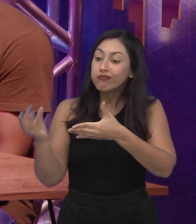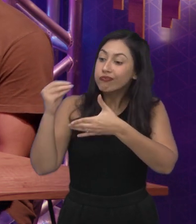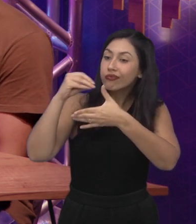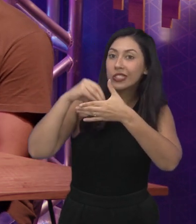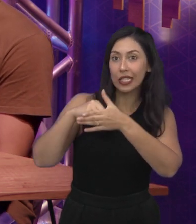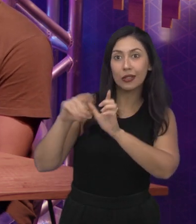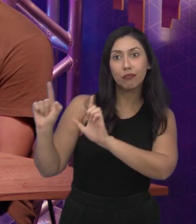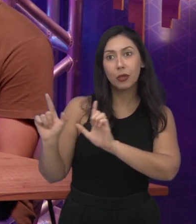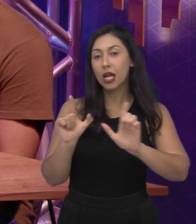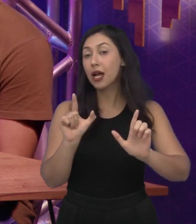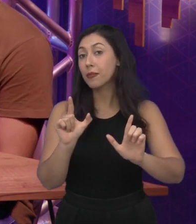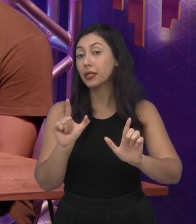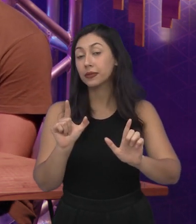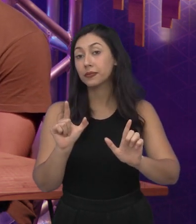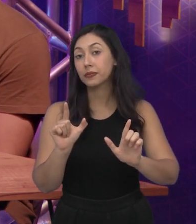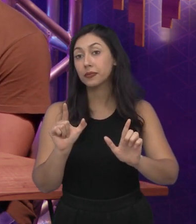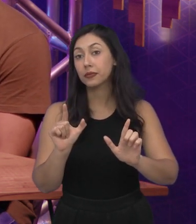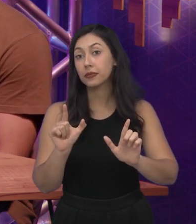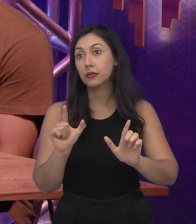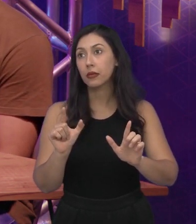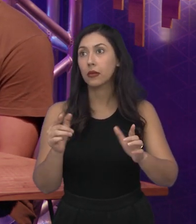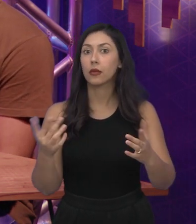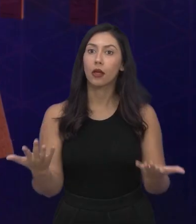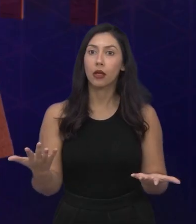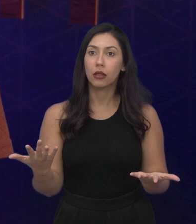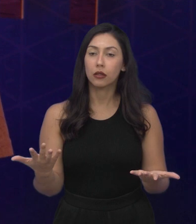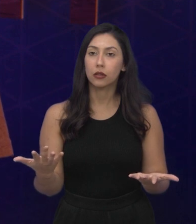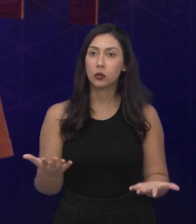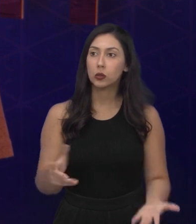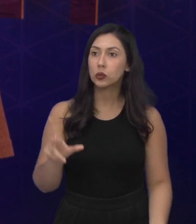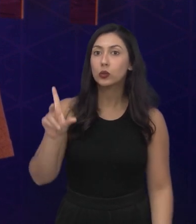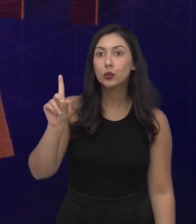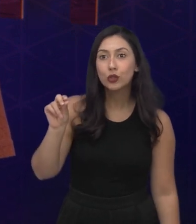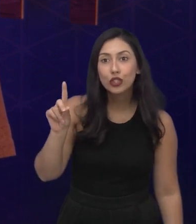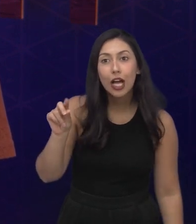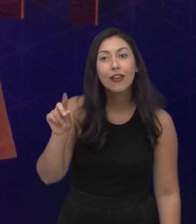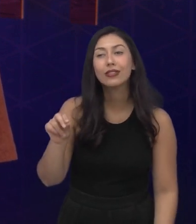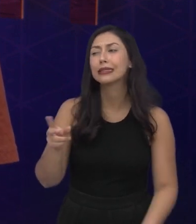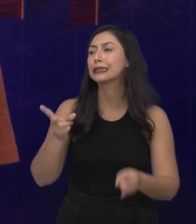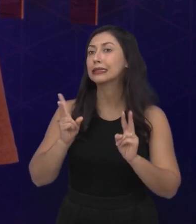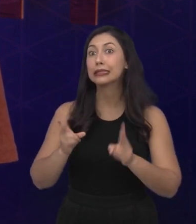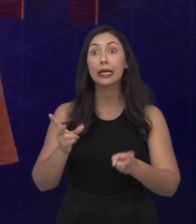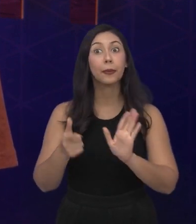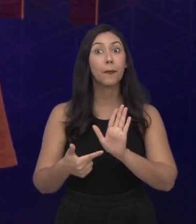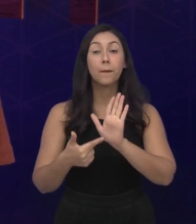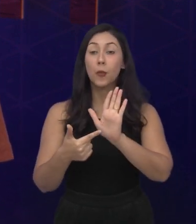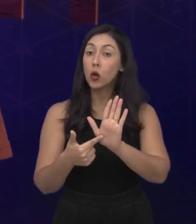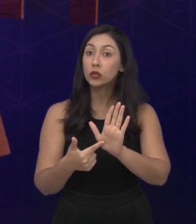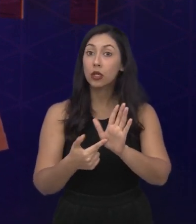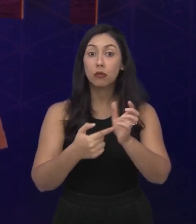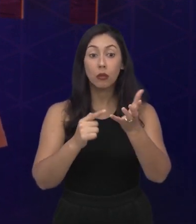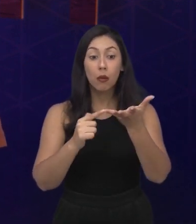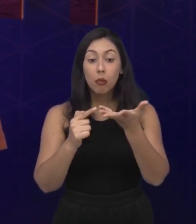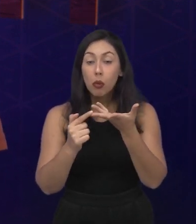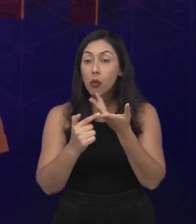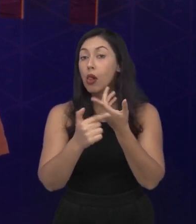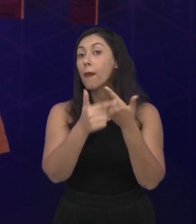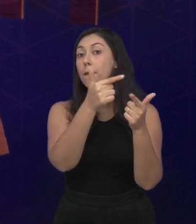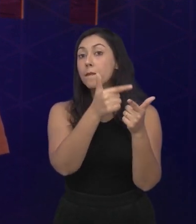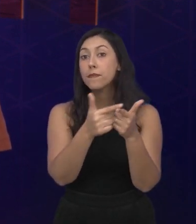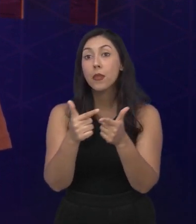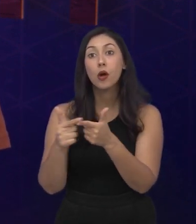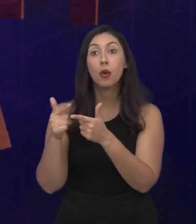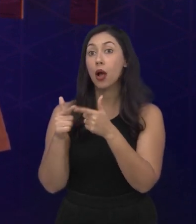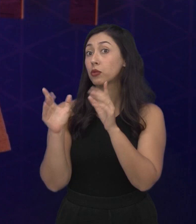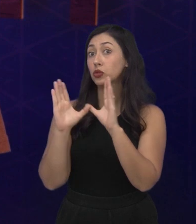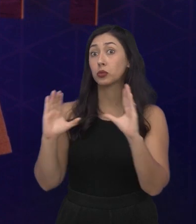de algo que era comum pra gente. E tipo assim, Chaves, ele é uma crítica social muito grande, ele mostra realmente o dia a